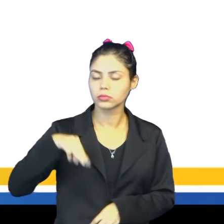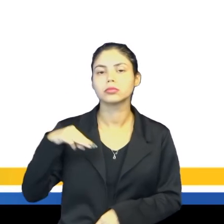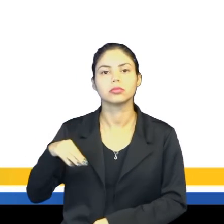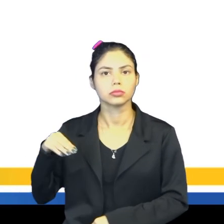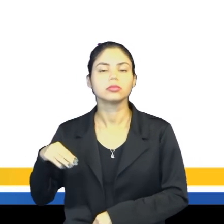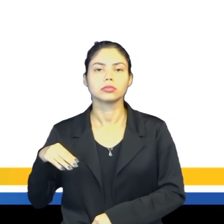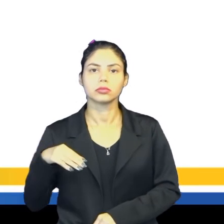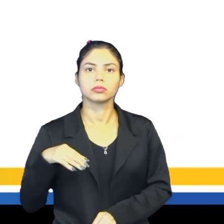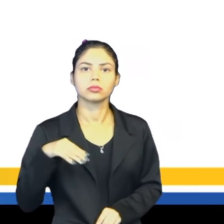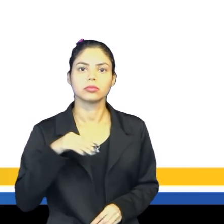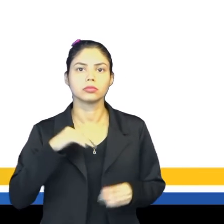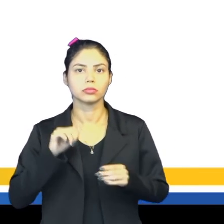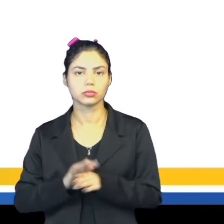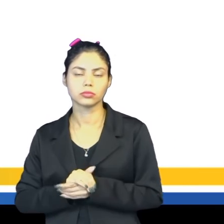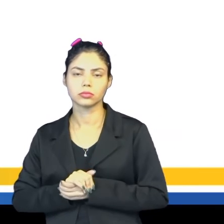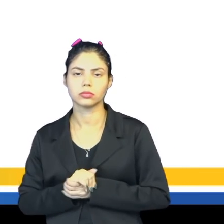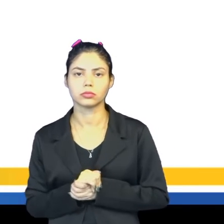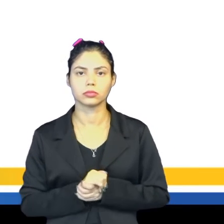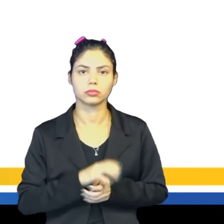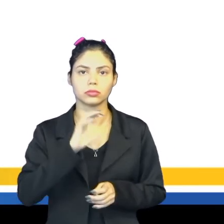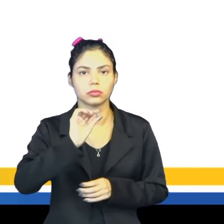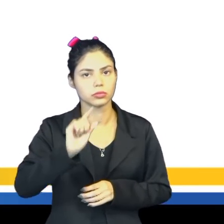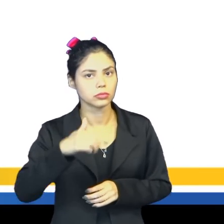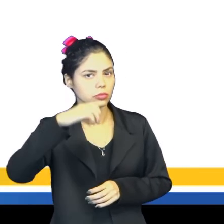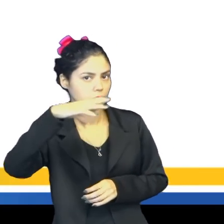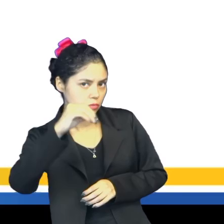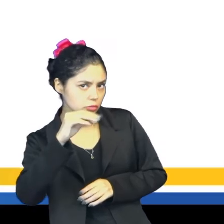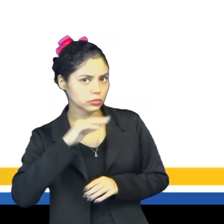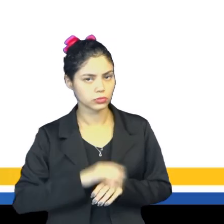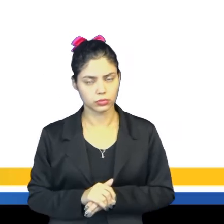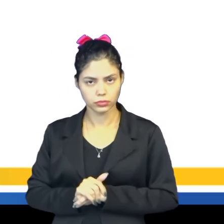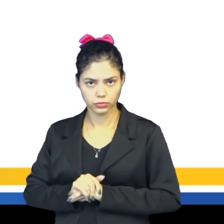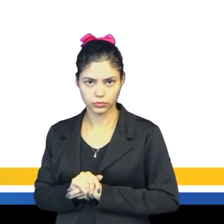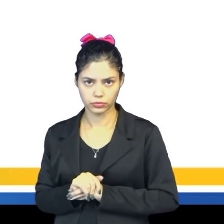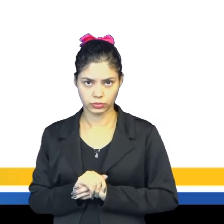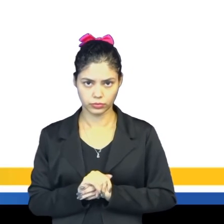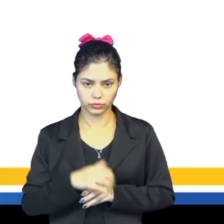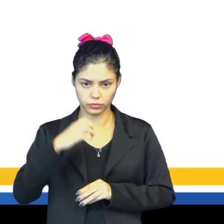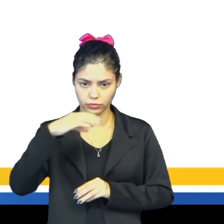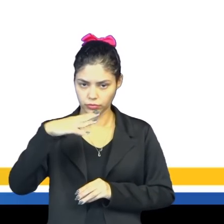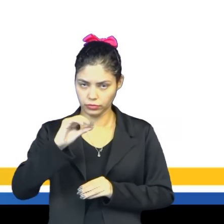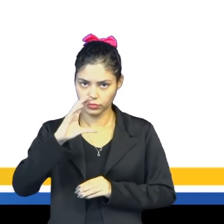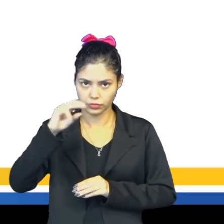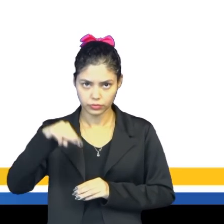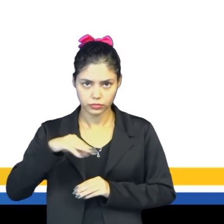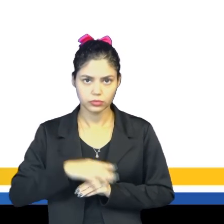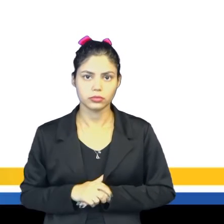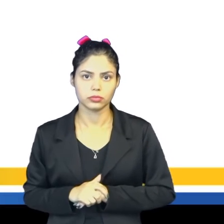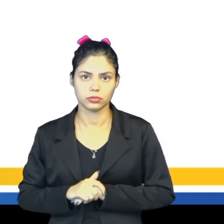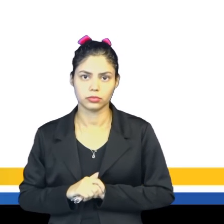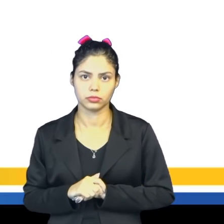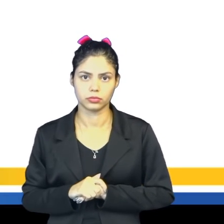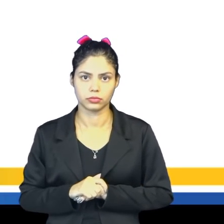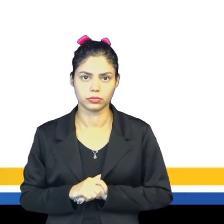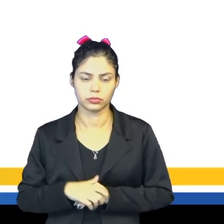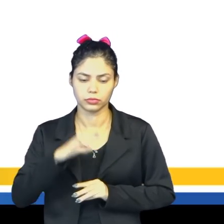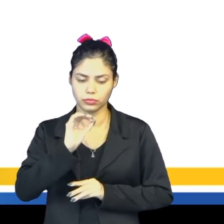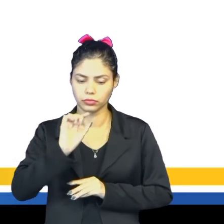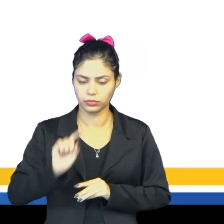1,80 m, tá? 0,90, 90 centímetros